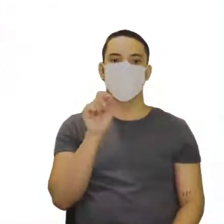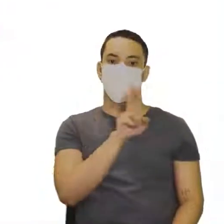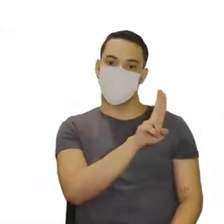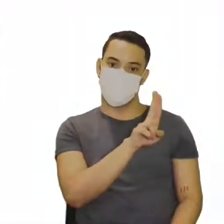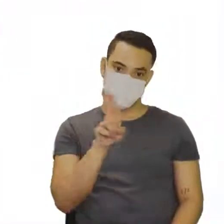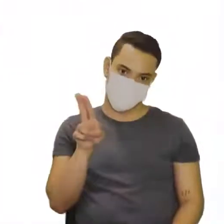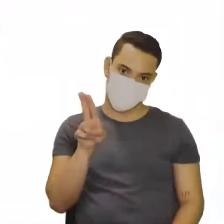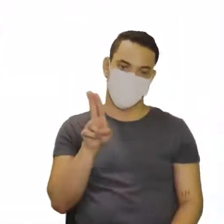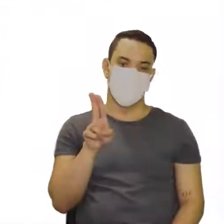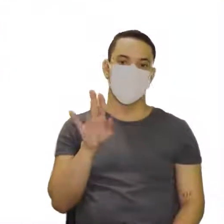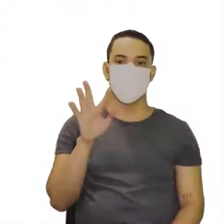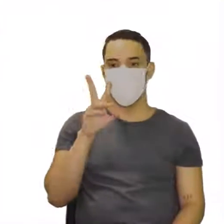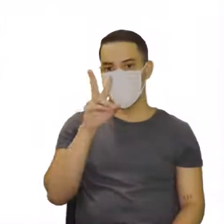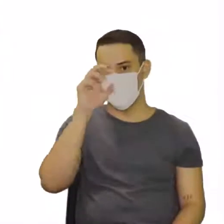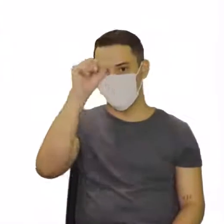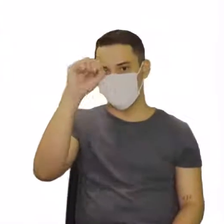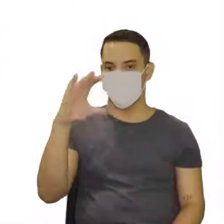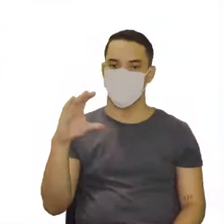denominado força